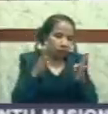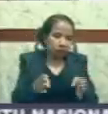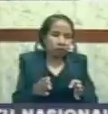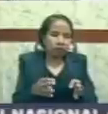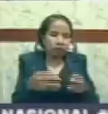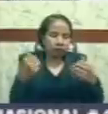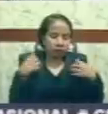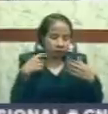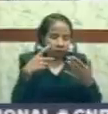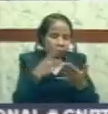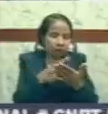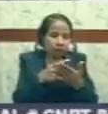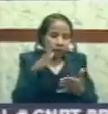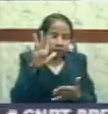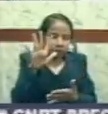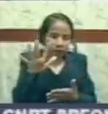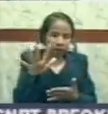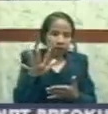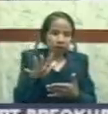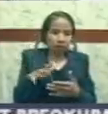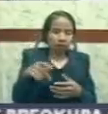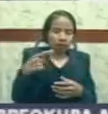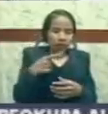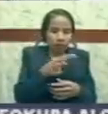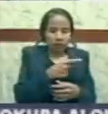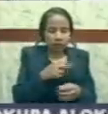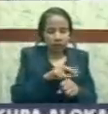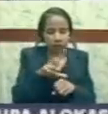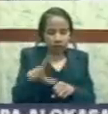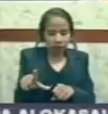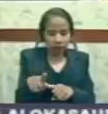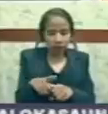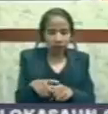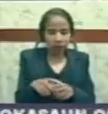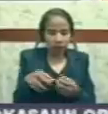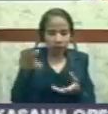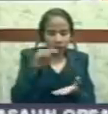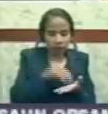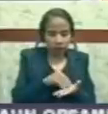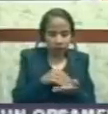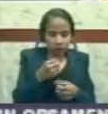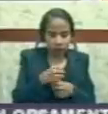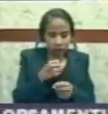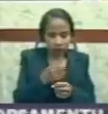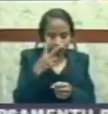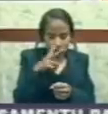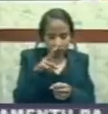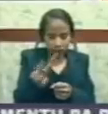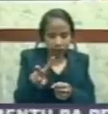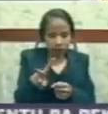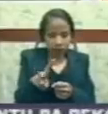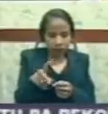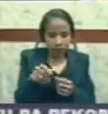e a proposta 5, Parlamento Nacional propõe a tua alteração e daí articulado